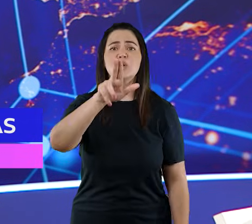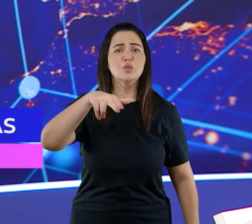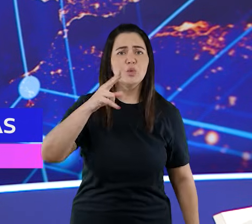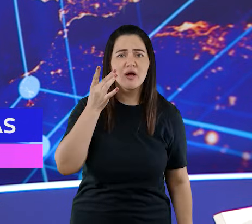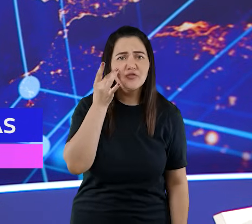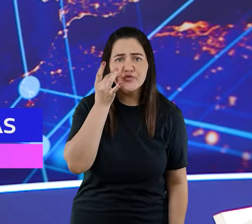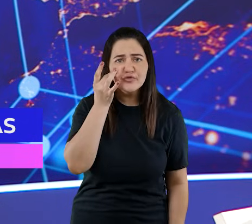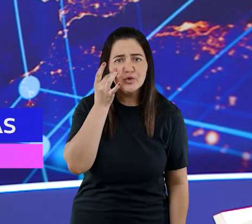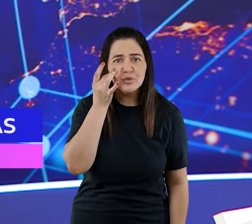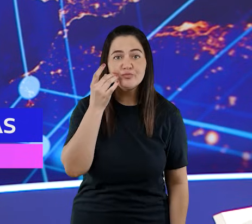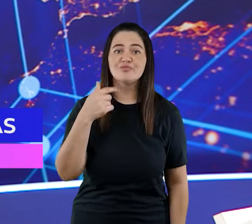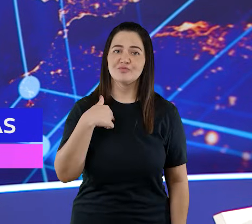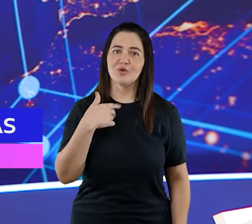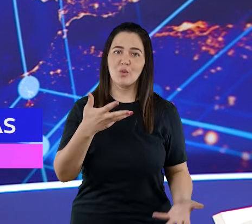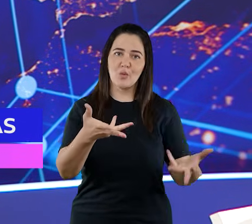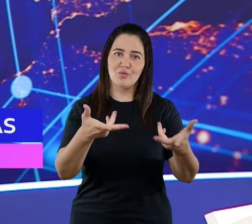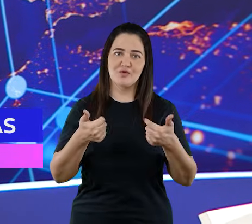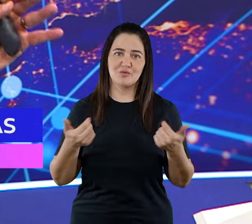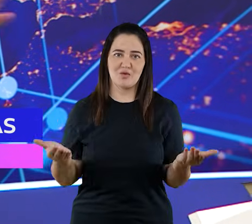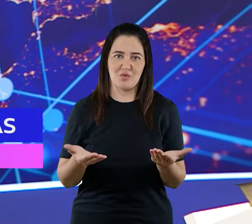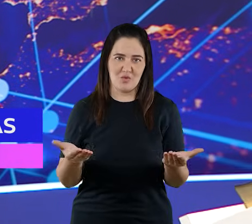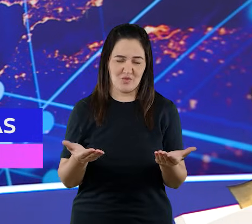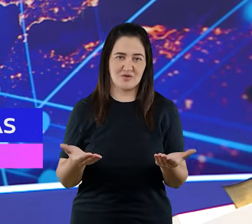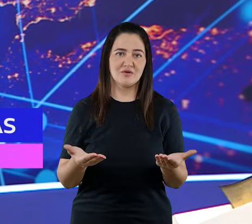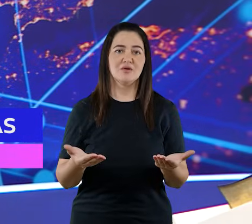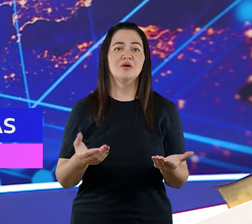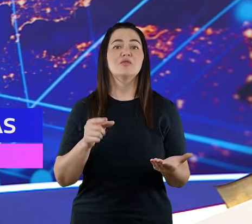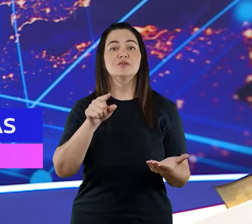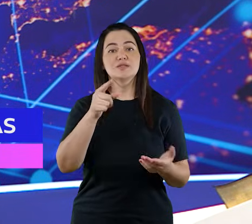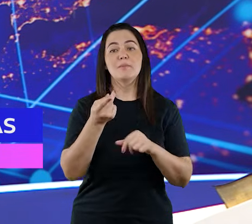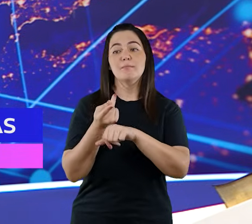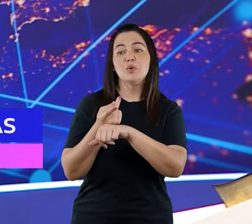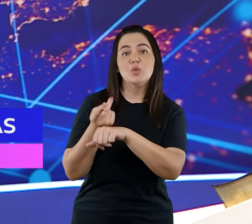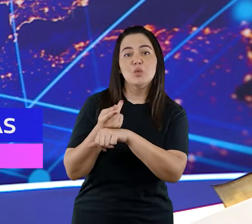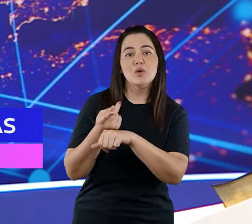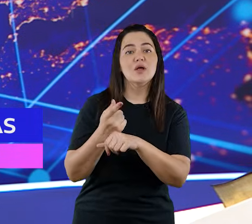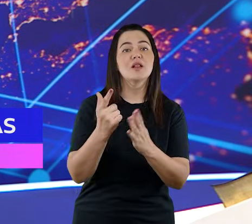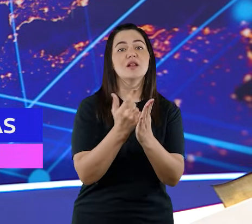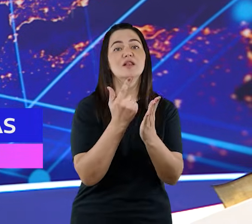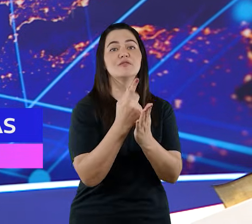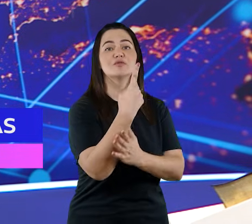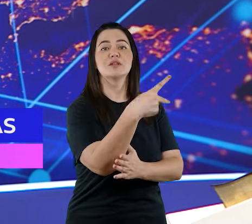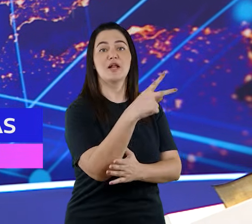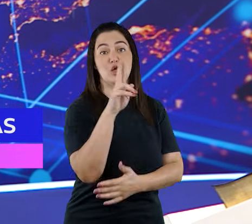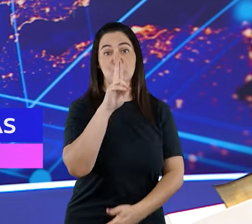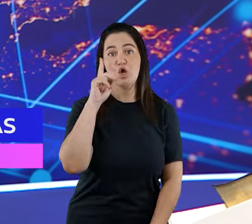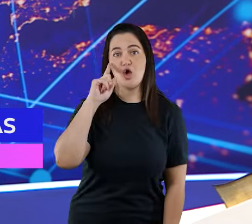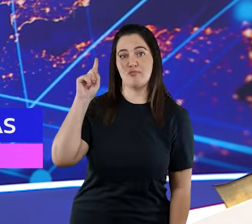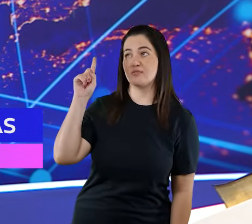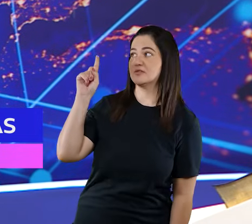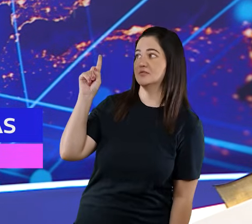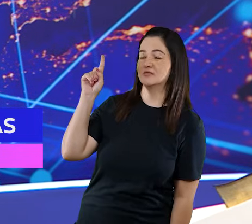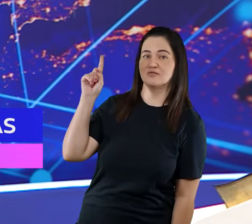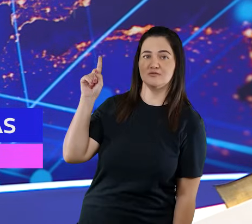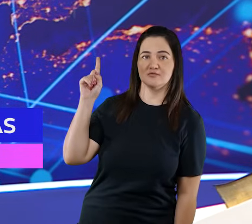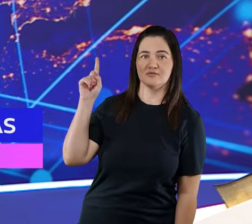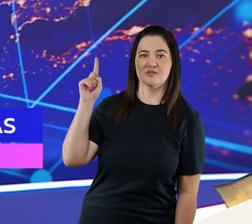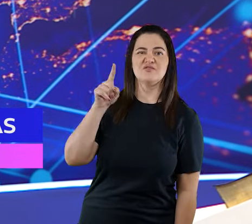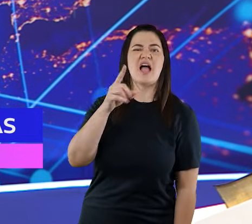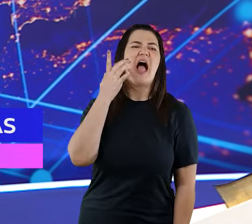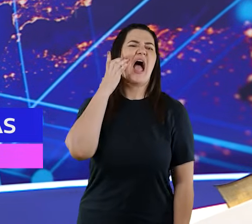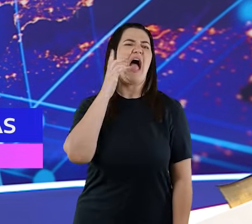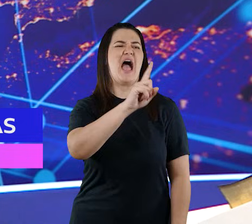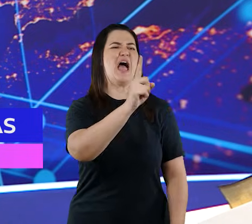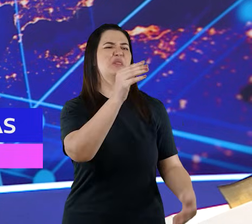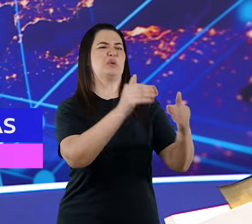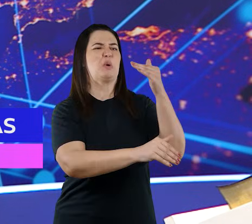você nunca leu, eu te convido a deixar de lado o seu preconceito. Procure um dos seus livros. Leia antes de emitir